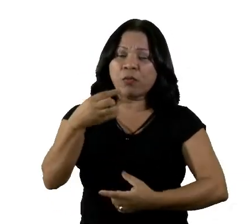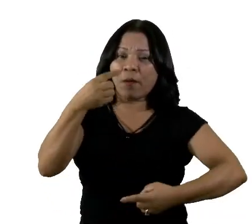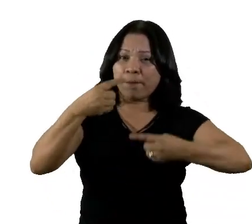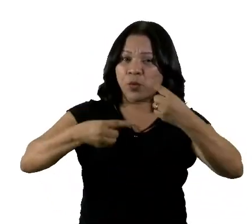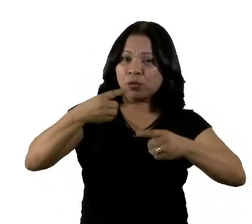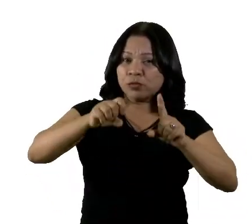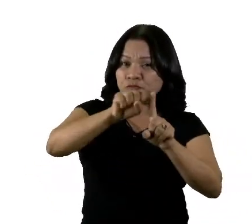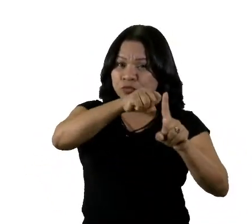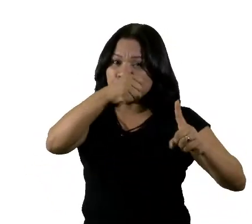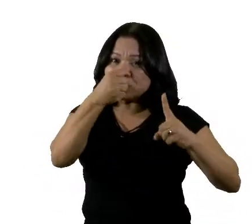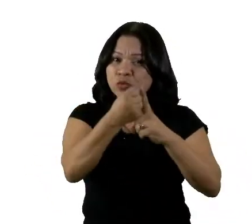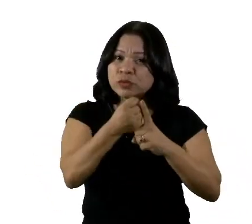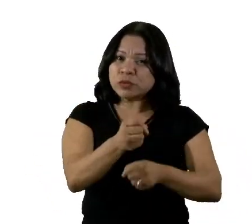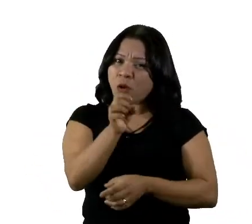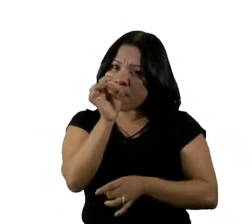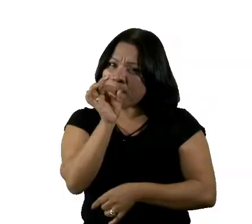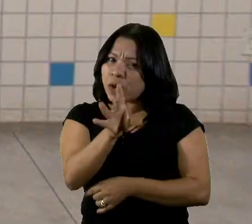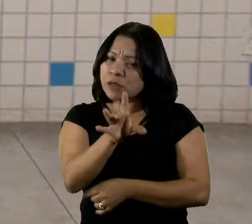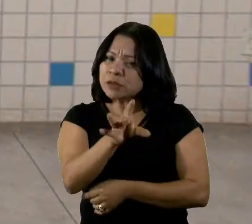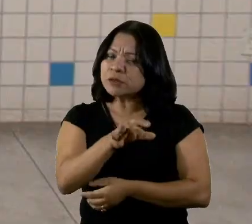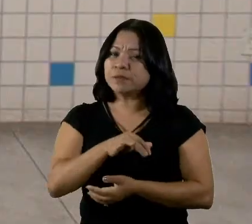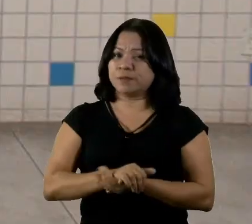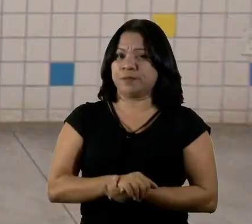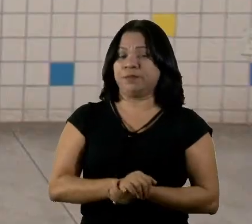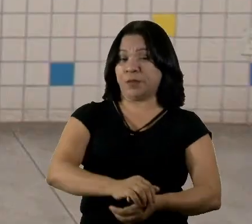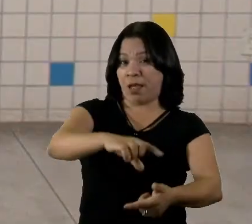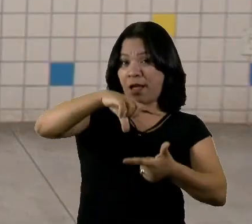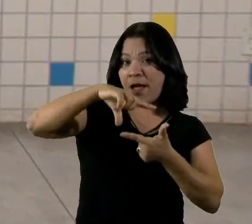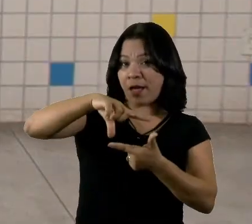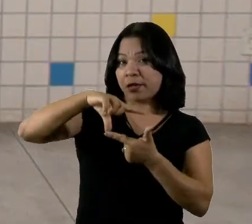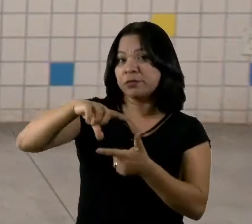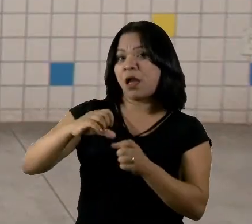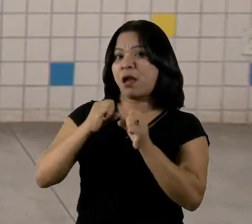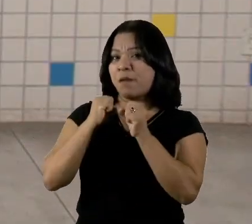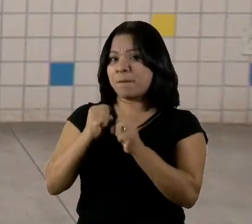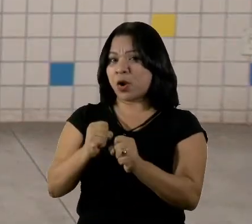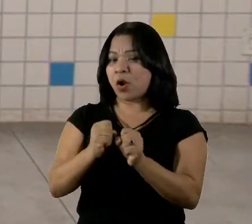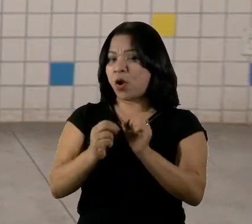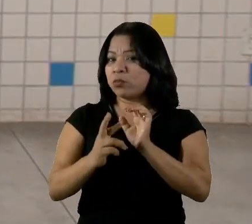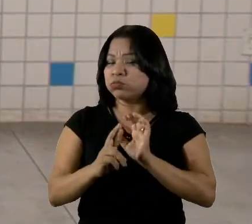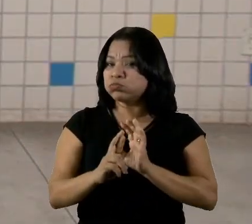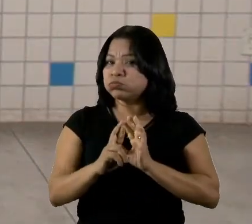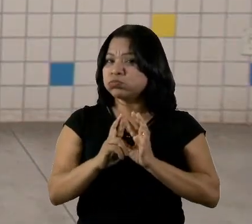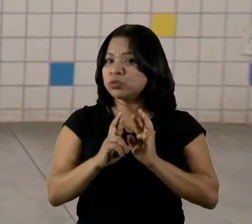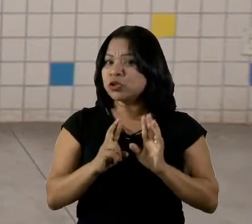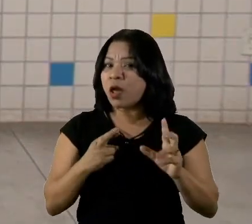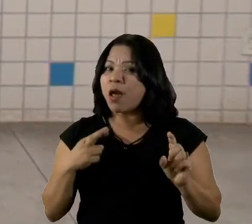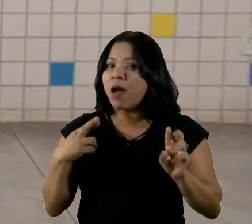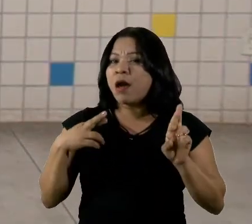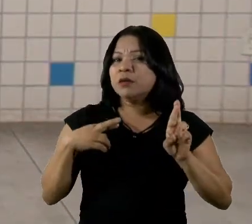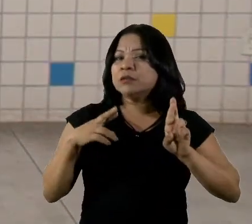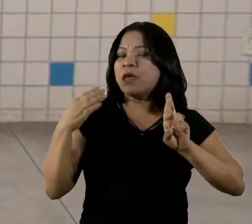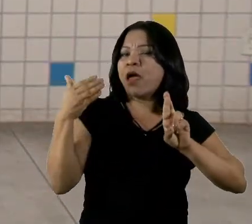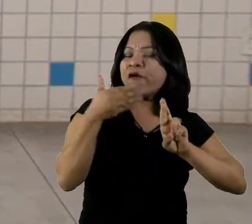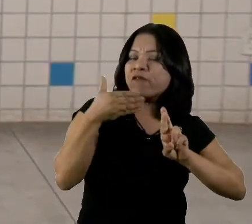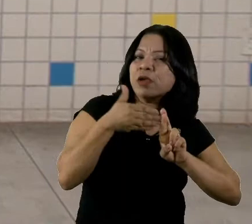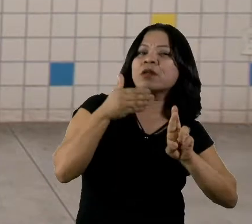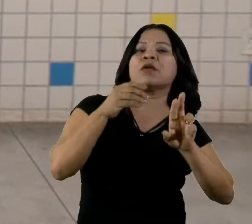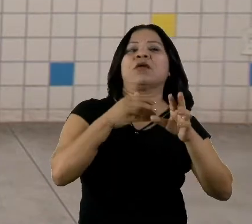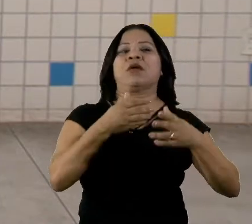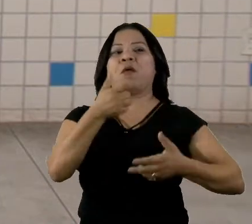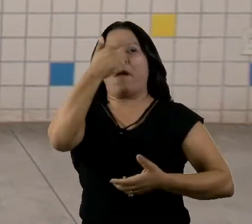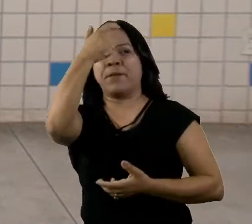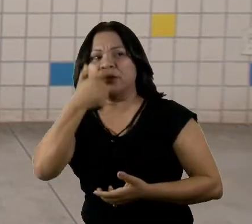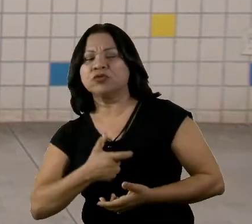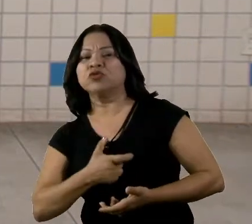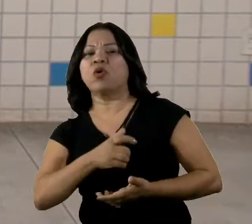social específico. A charge ela pode se referir a uma personalidade, ao comportamento de um político,